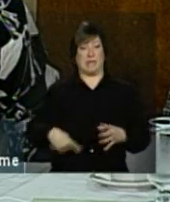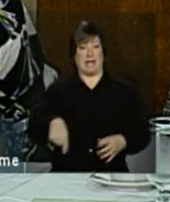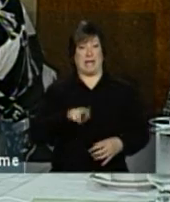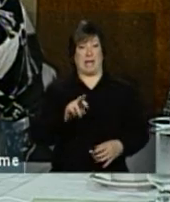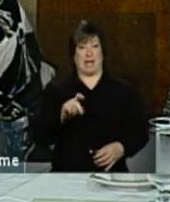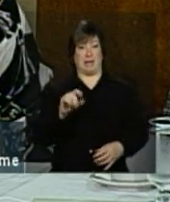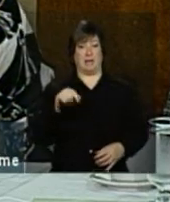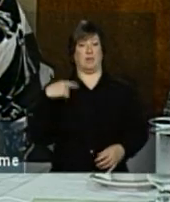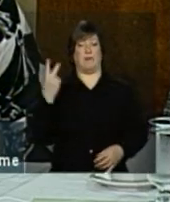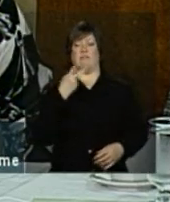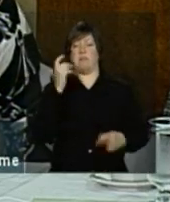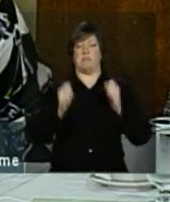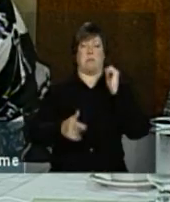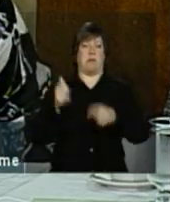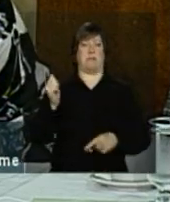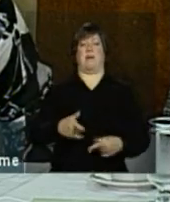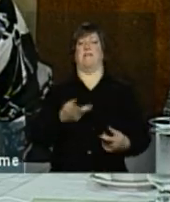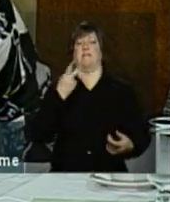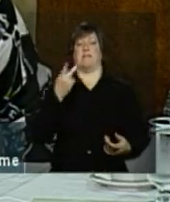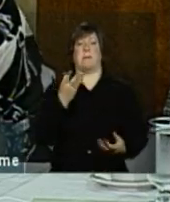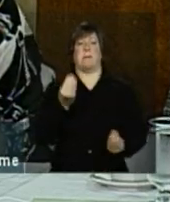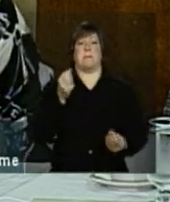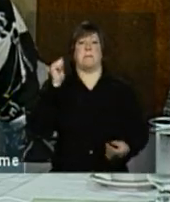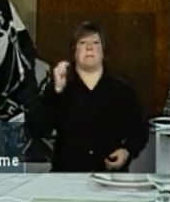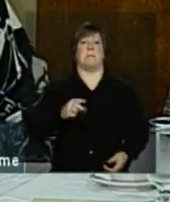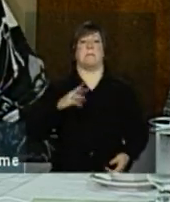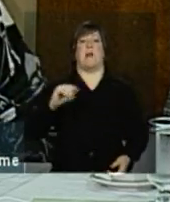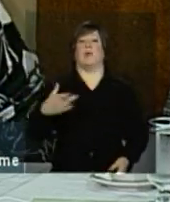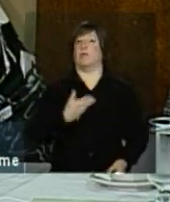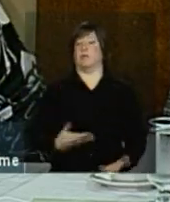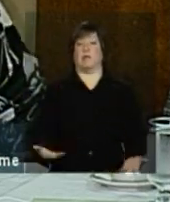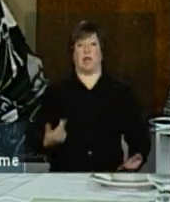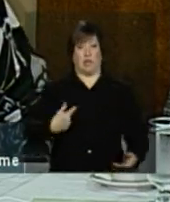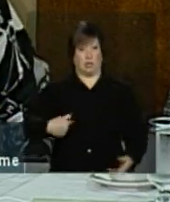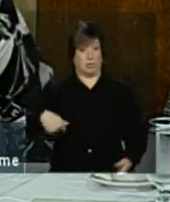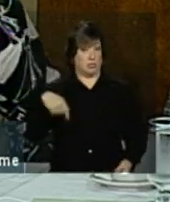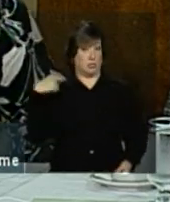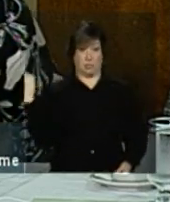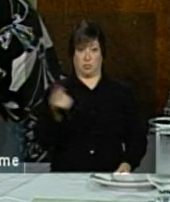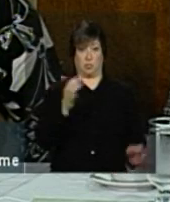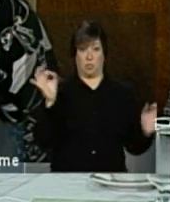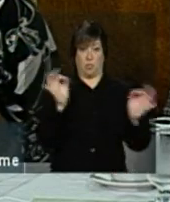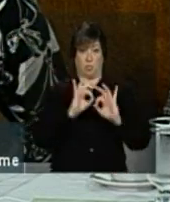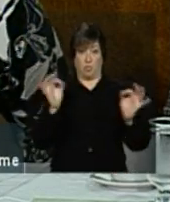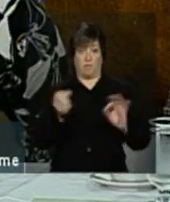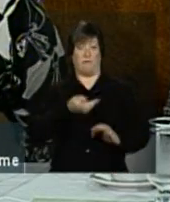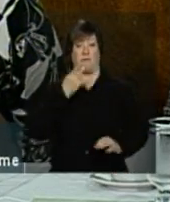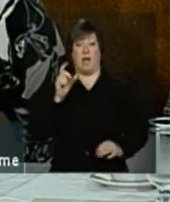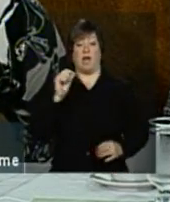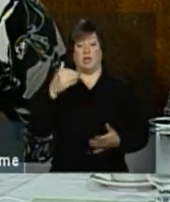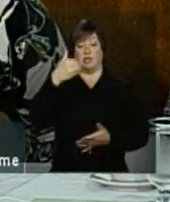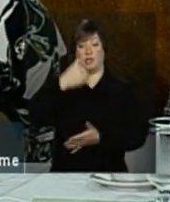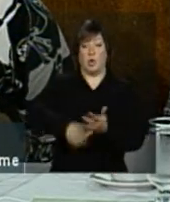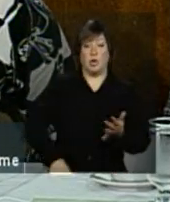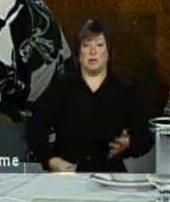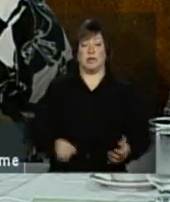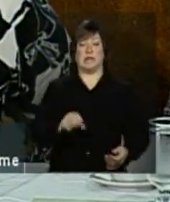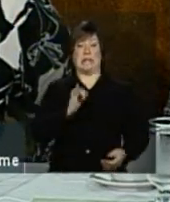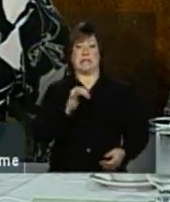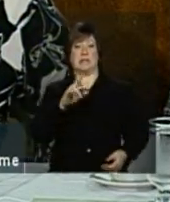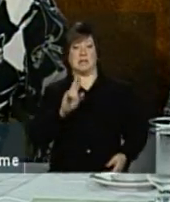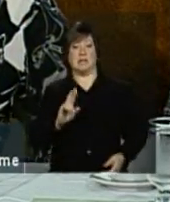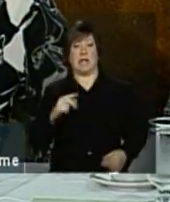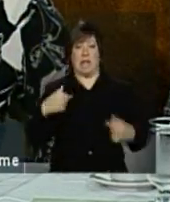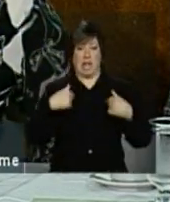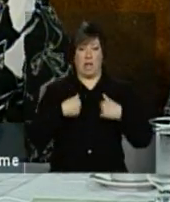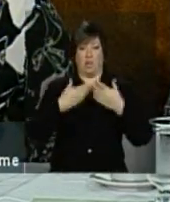ninguém critica a gente tá transferindo renda com desconto para imposto de renda para famílias que a gente tem todo mundo classe média eu